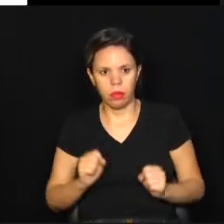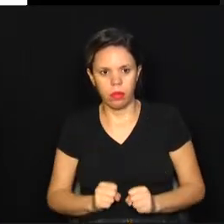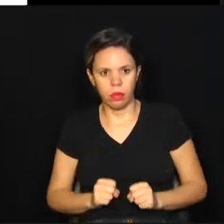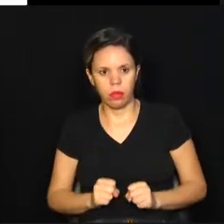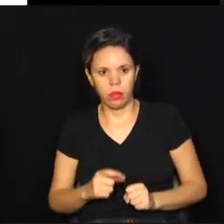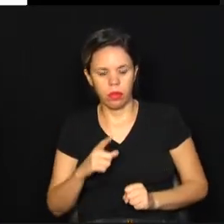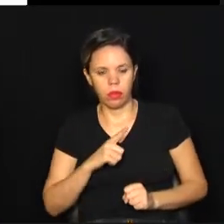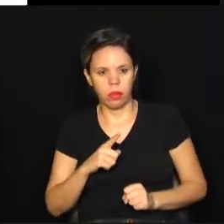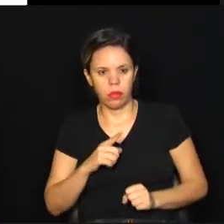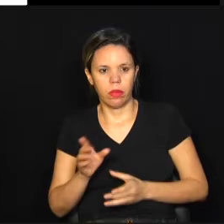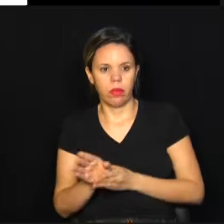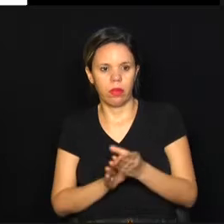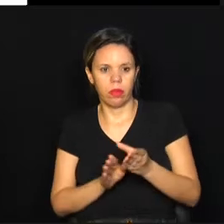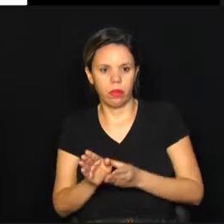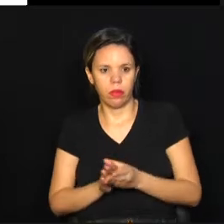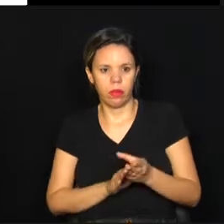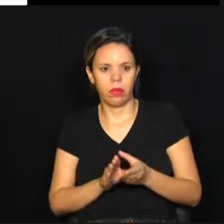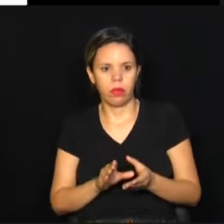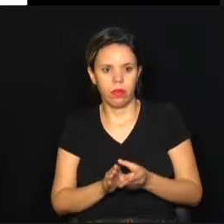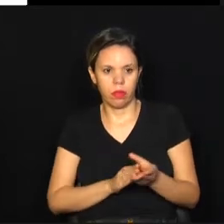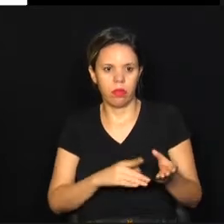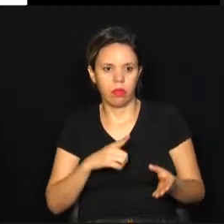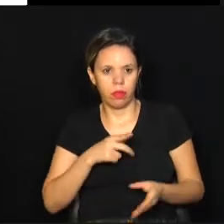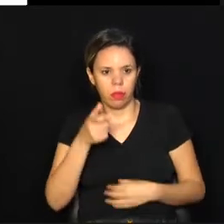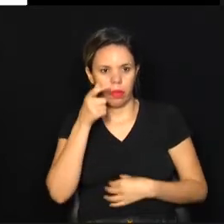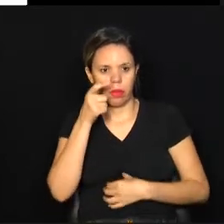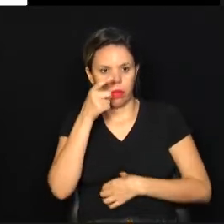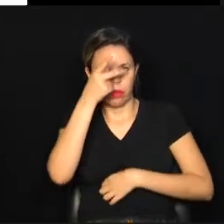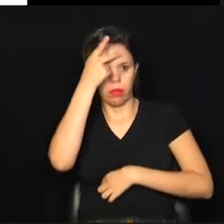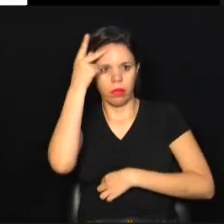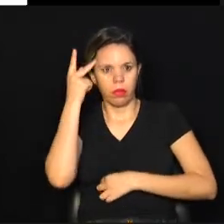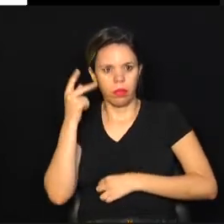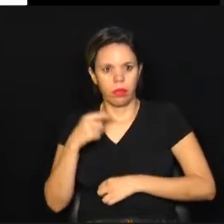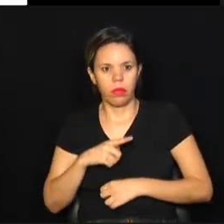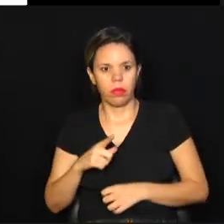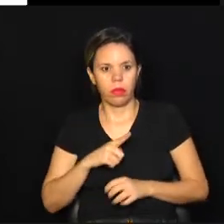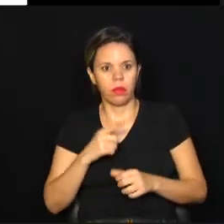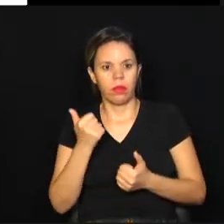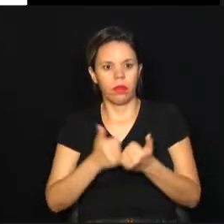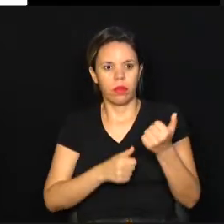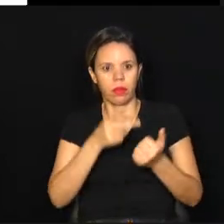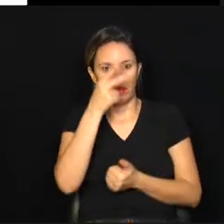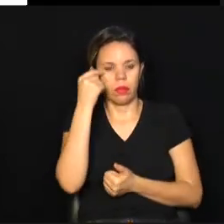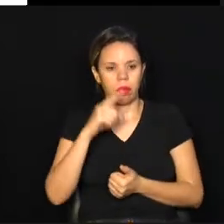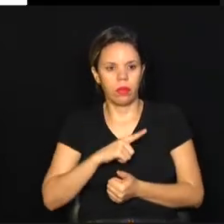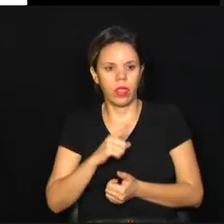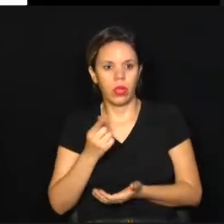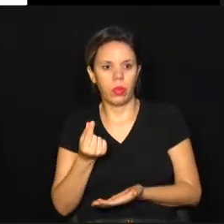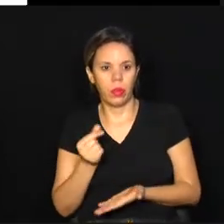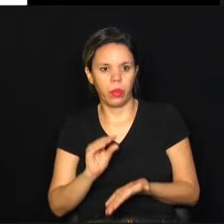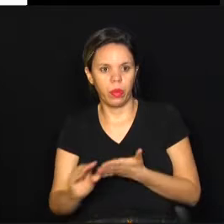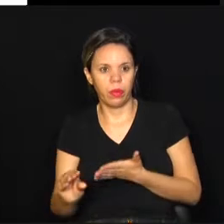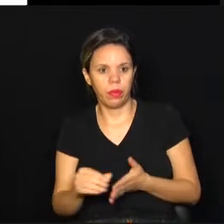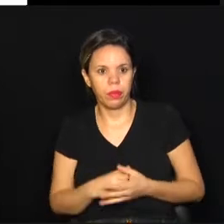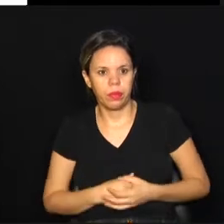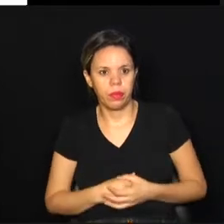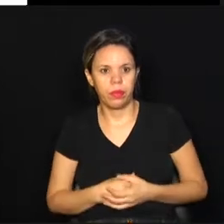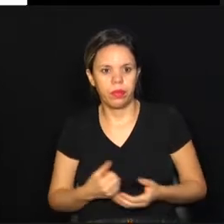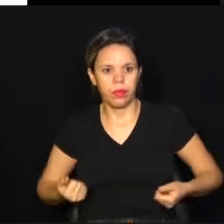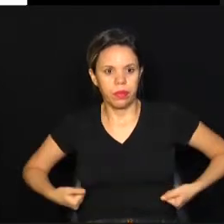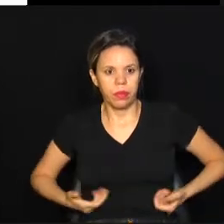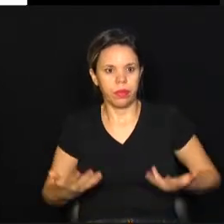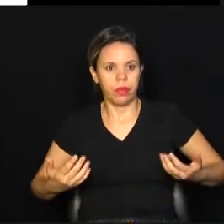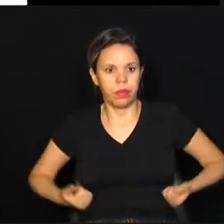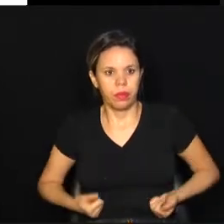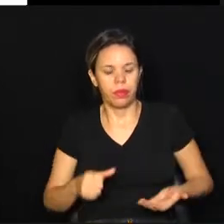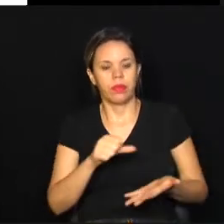ter um conselho, né, regional, que possa ouvir essa população, que possa ter um subprefeito que tenha um orçamento para gastar na sua